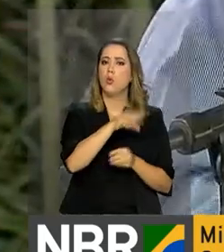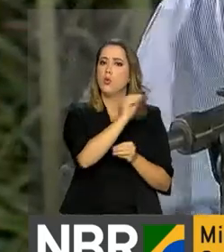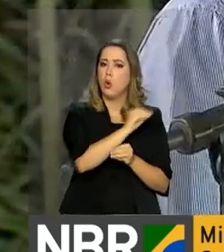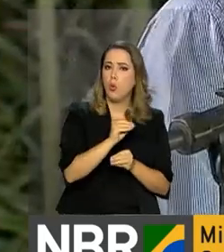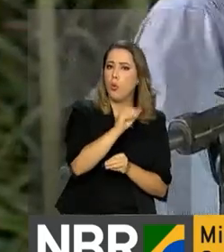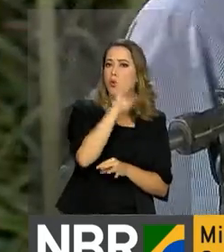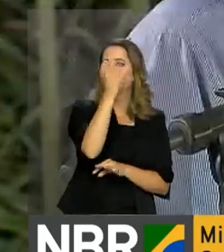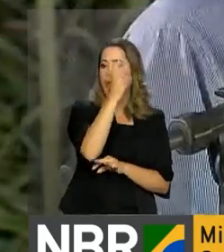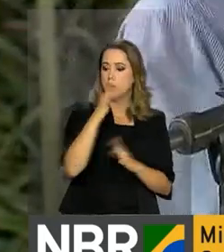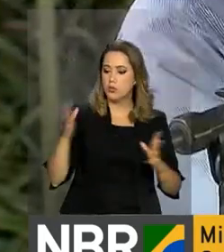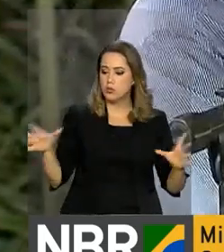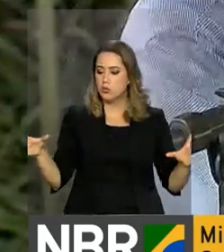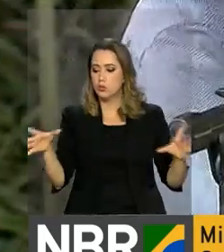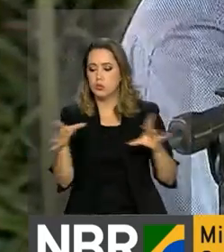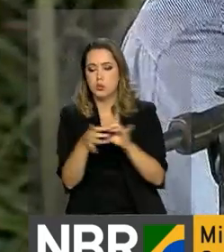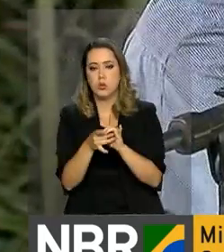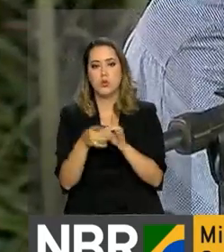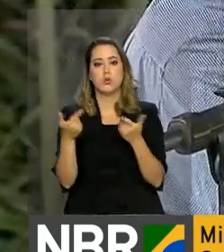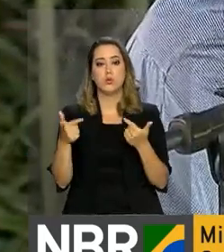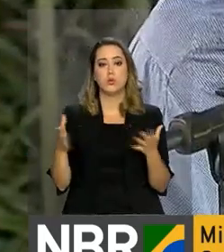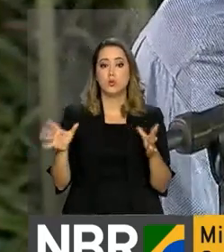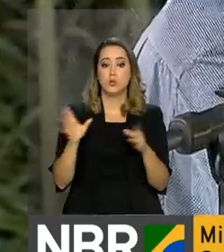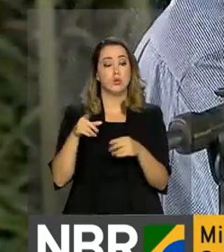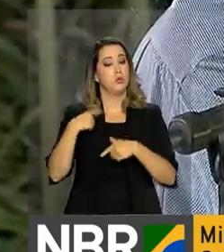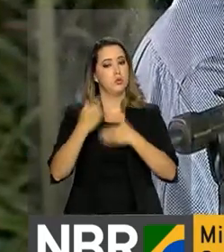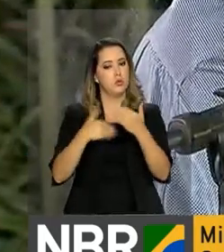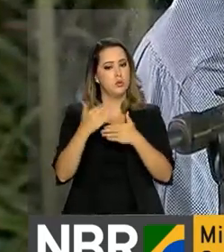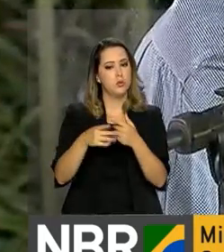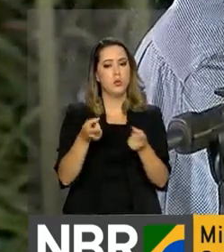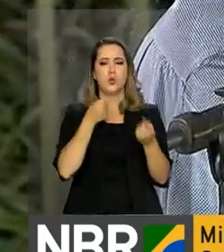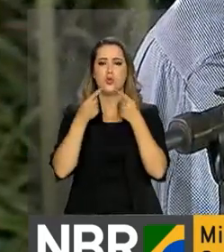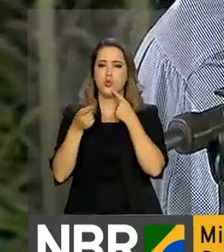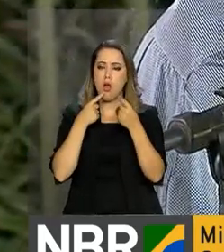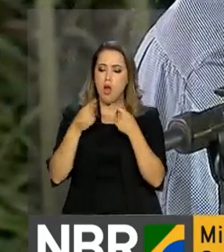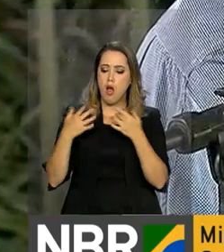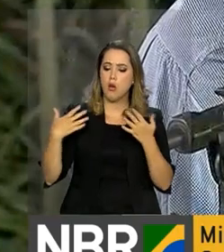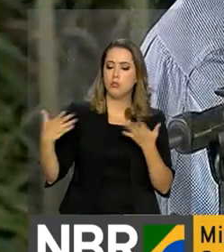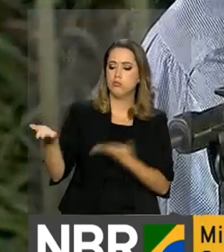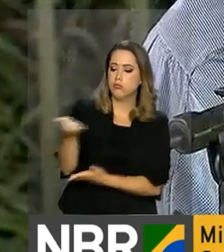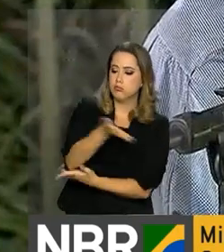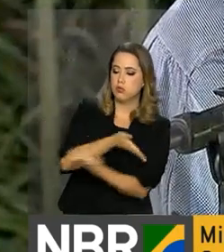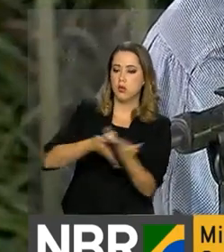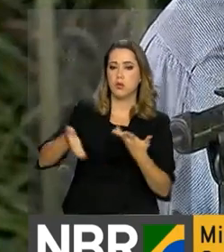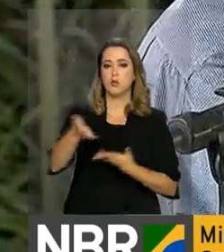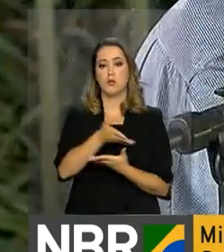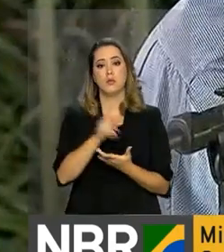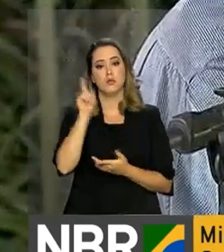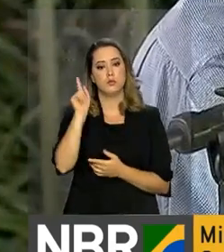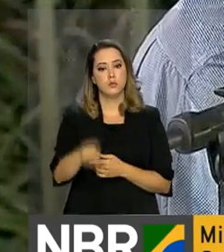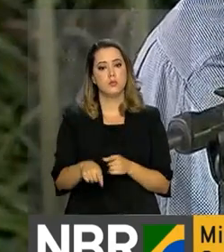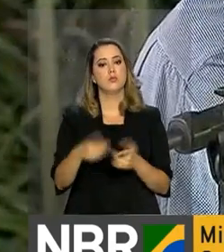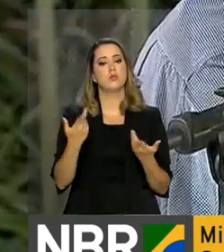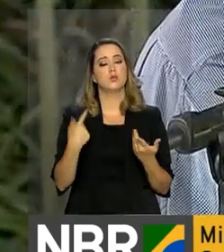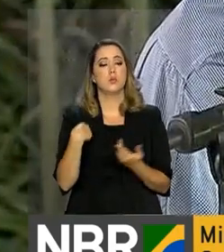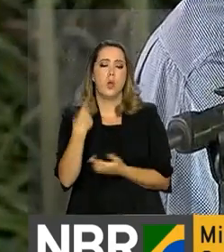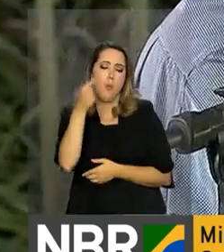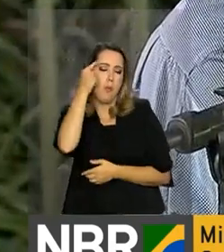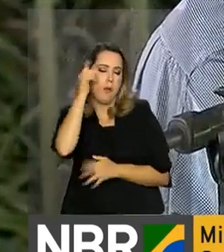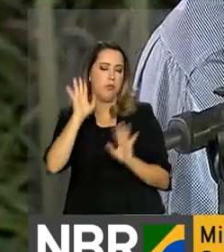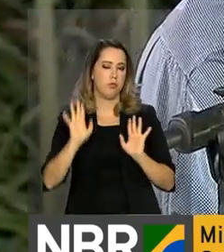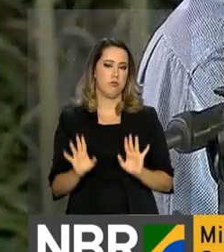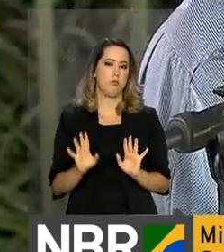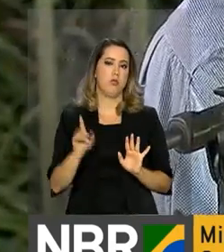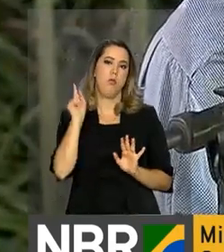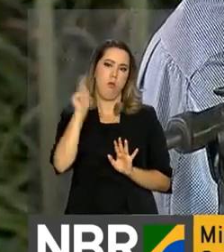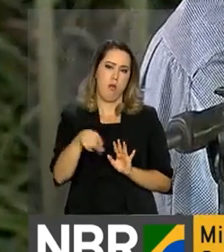nenhum nem outro fará algo, senão depois de um largo e intenso diálogo. Esta, penso eu,